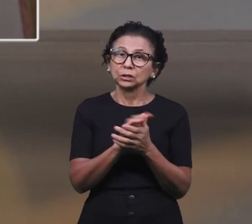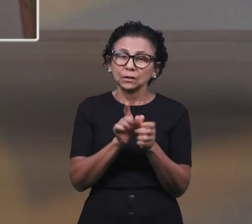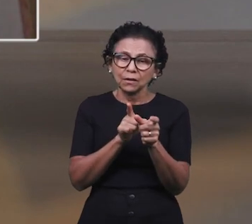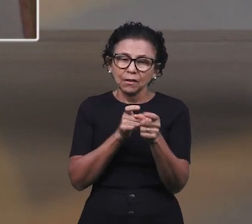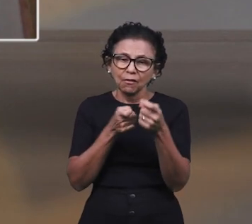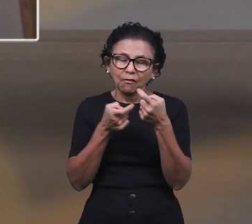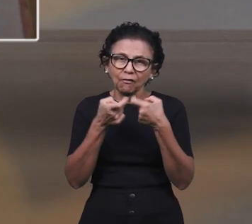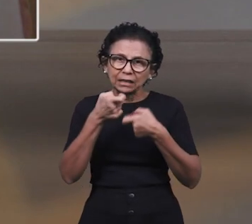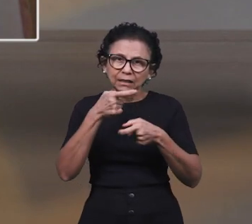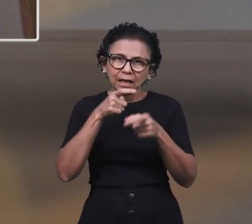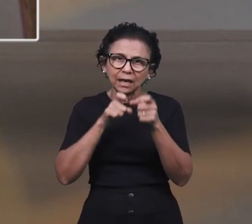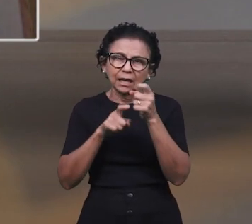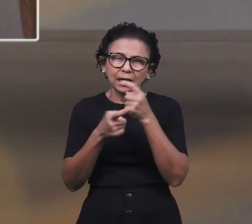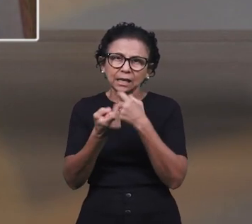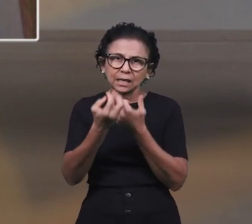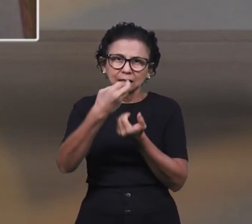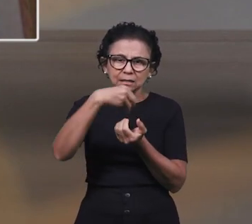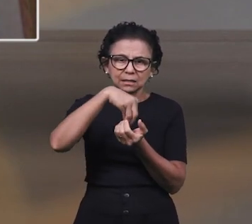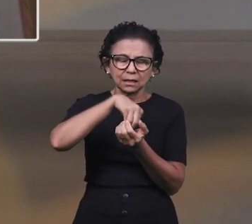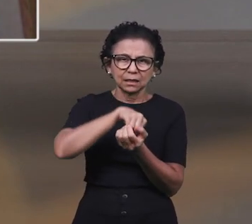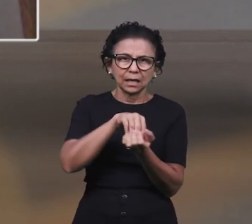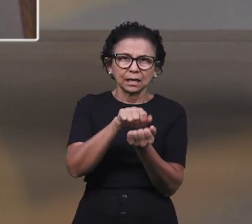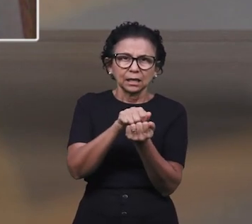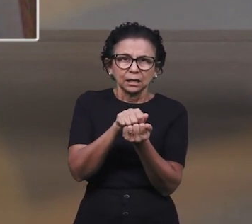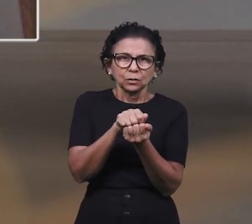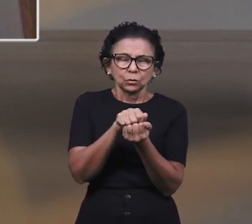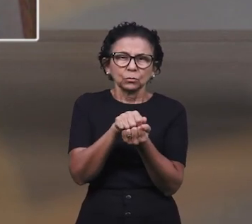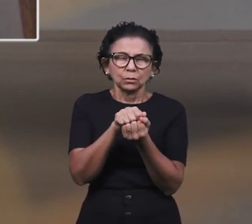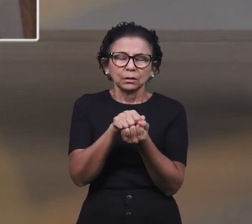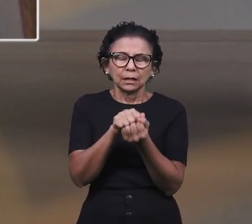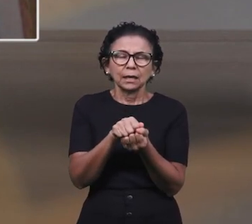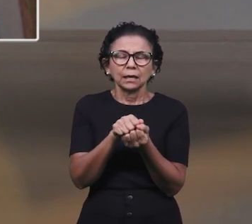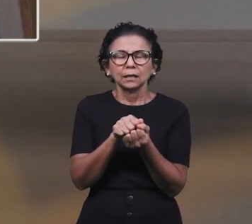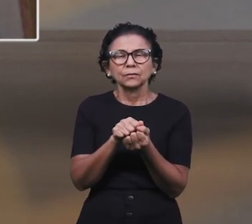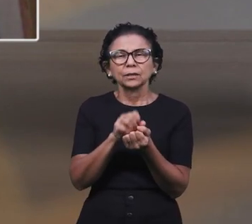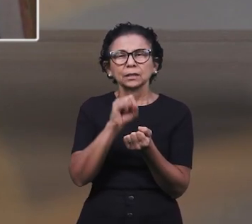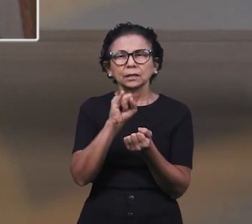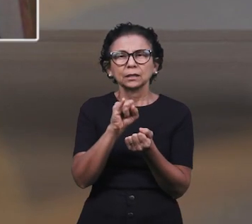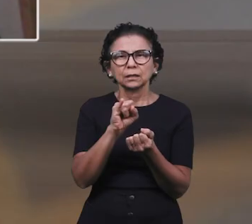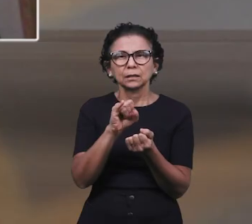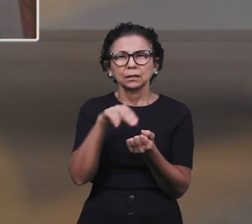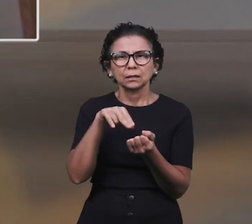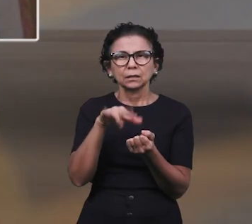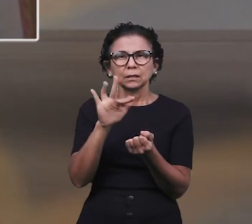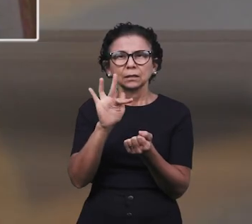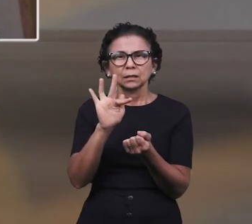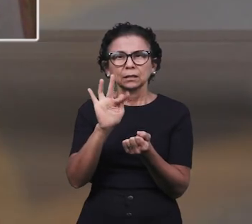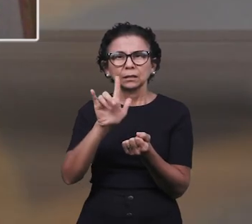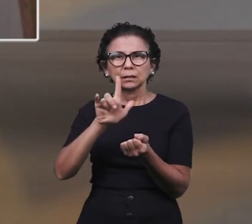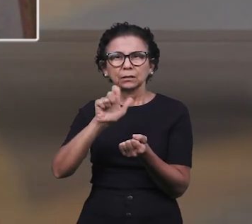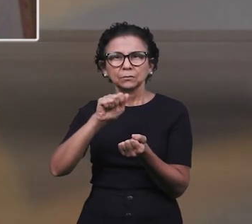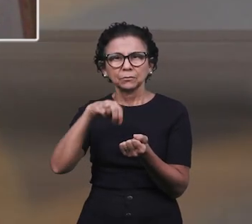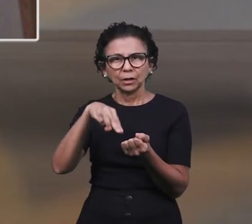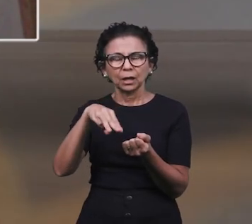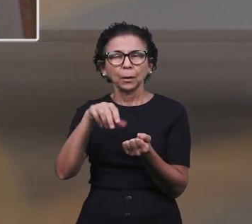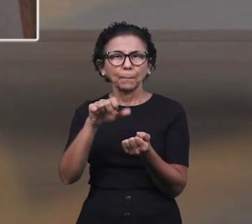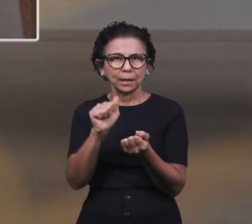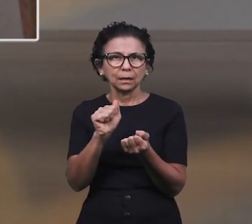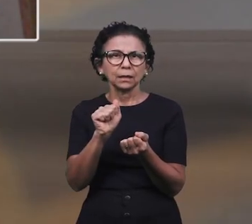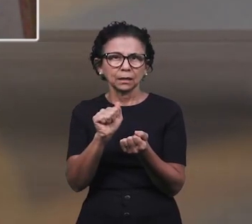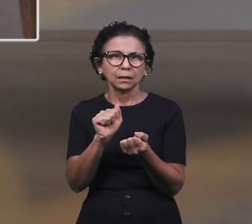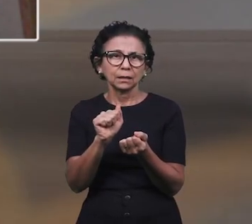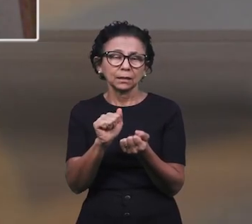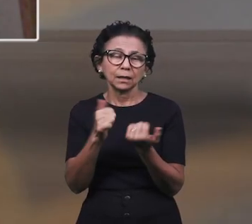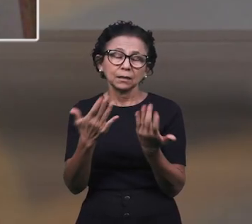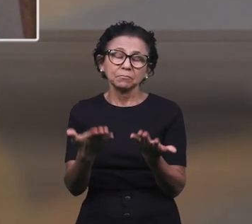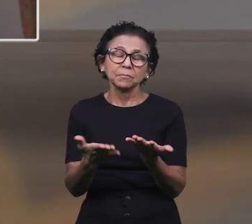a gengiva. E como a doença periodontal, às vezes, ela não provoca dor, não provoca algum desconforto, e esse